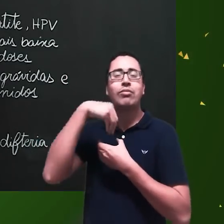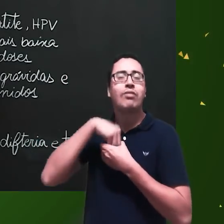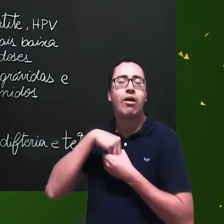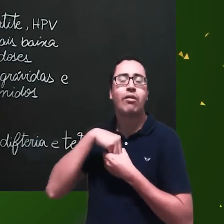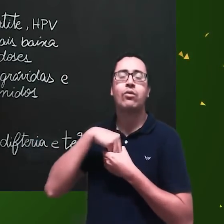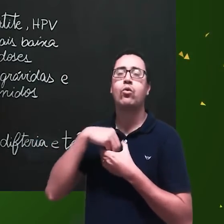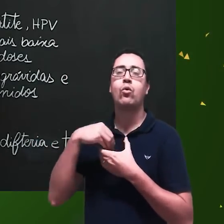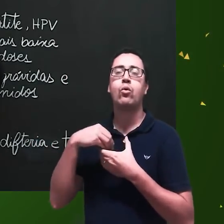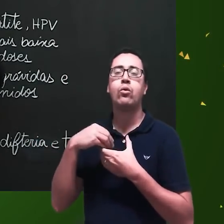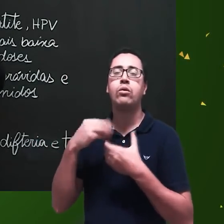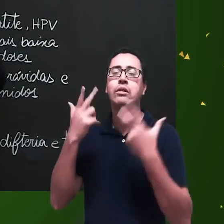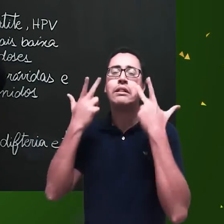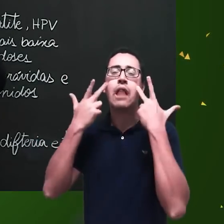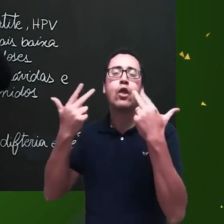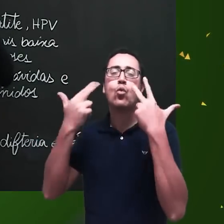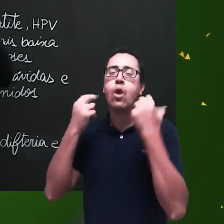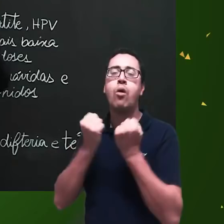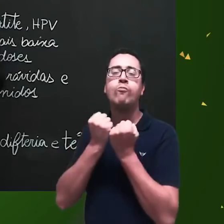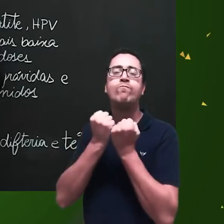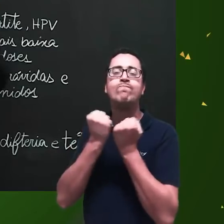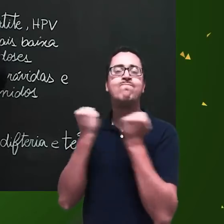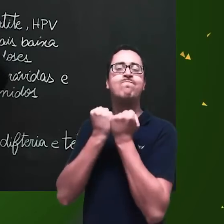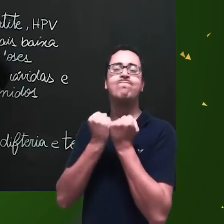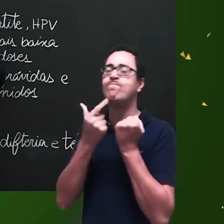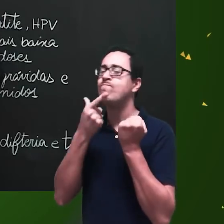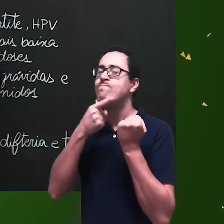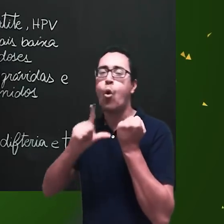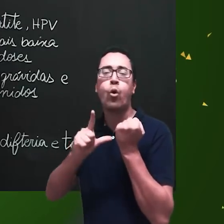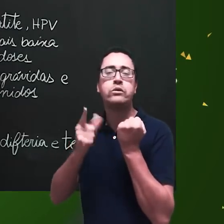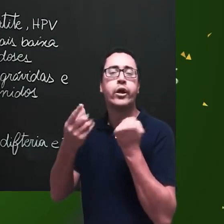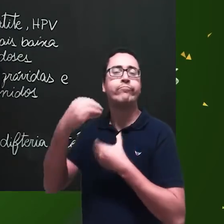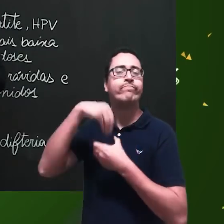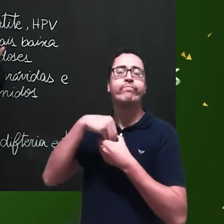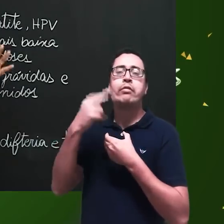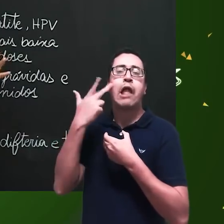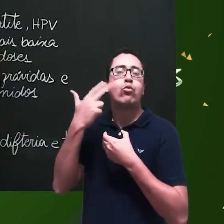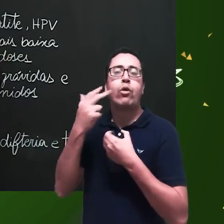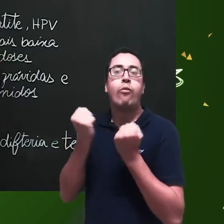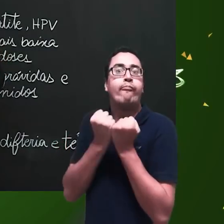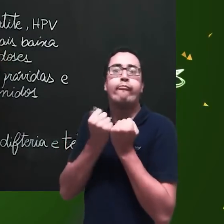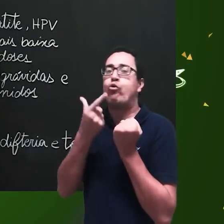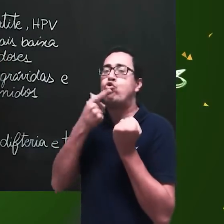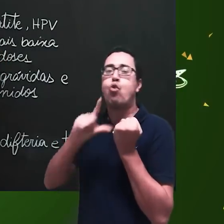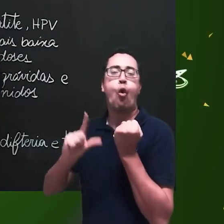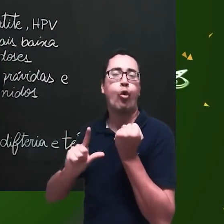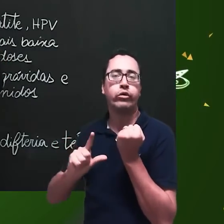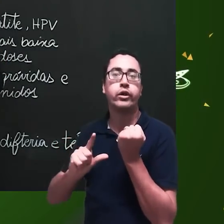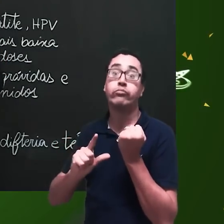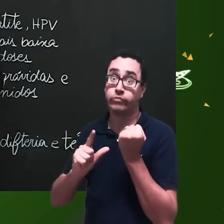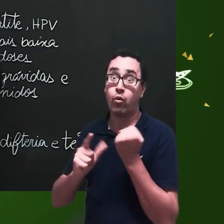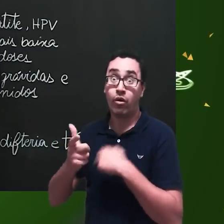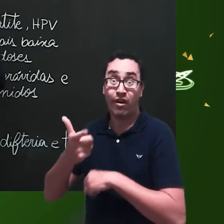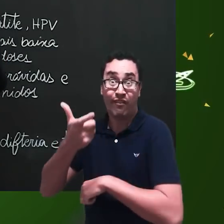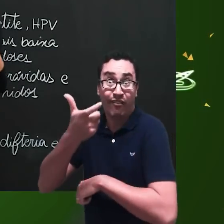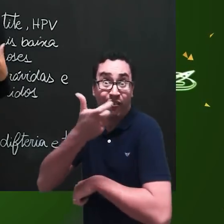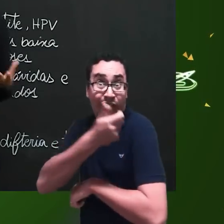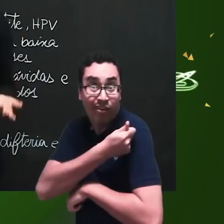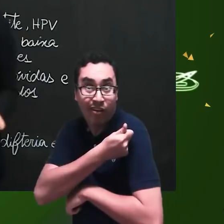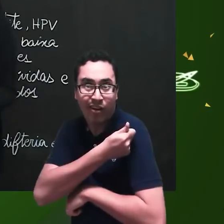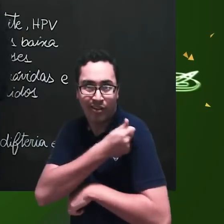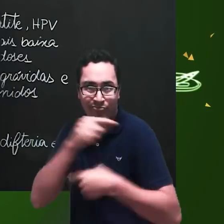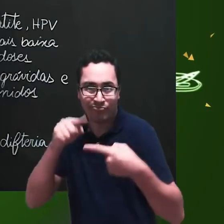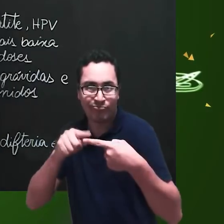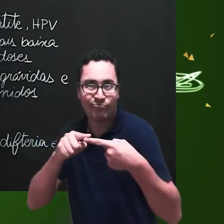imunodeprimido. A imunidade dela é naturalmente baixa ou por algum outro problema. Não vai ser legal ela tomar essa vacina.